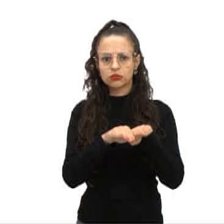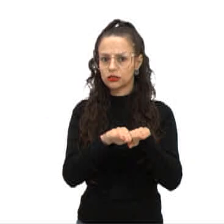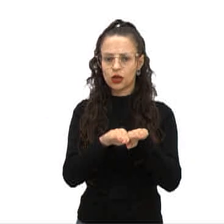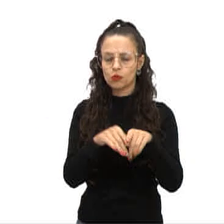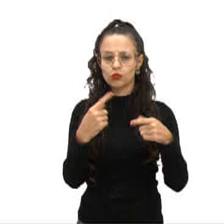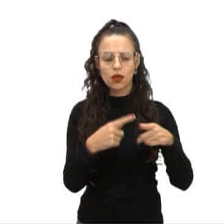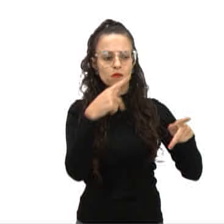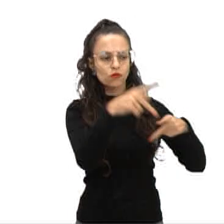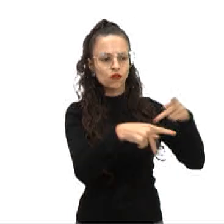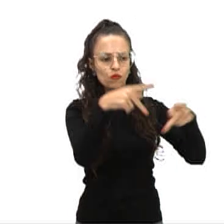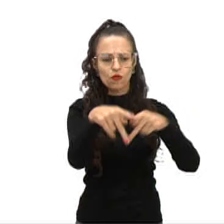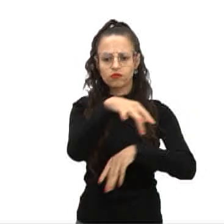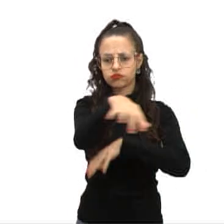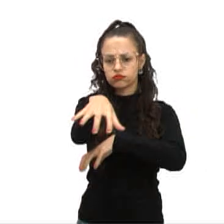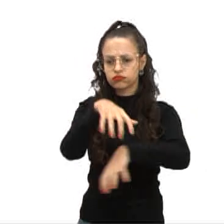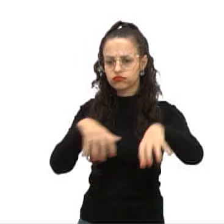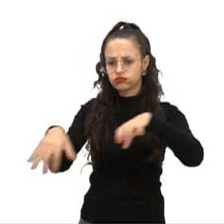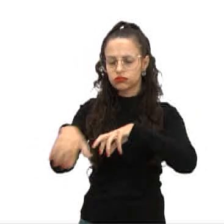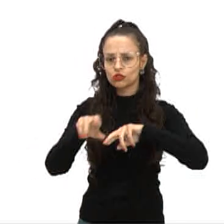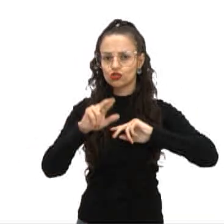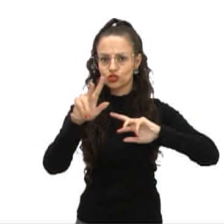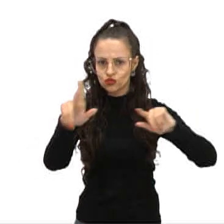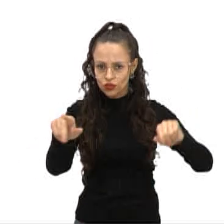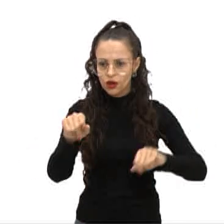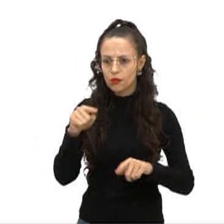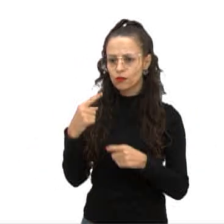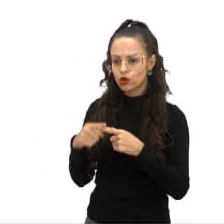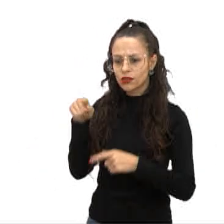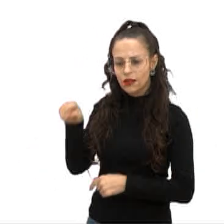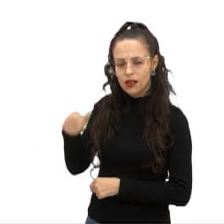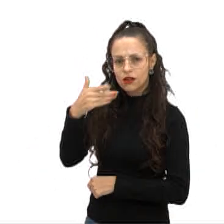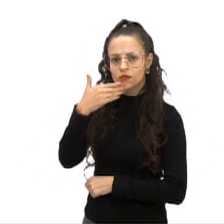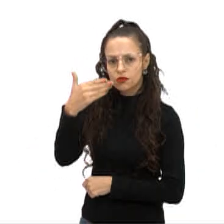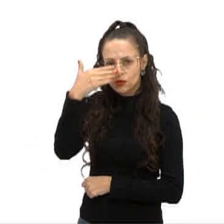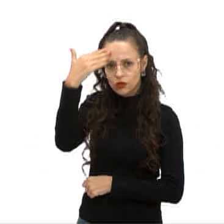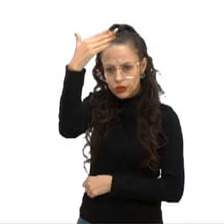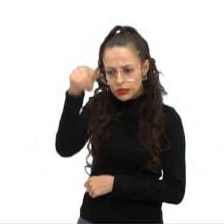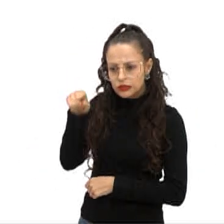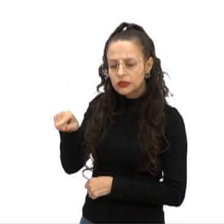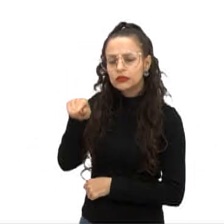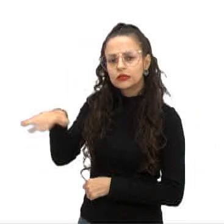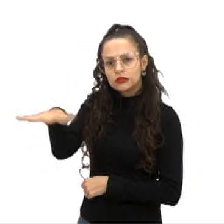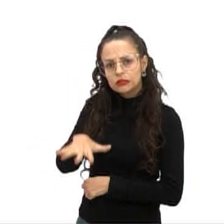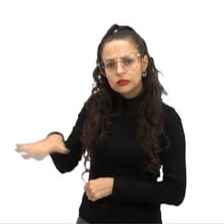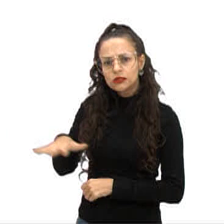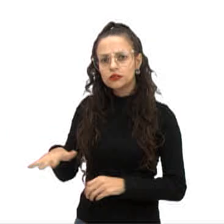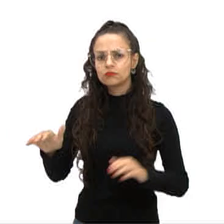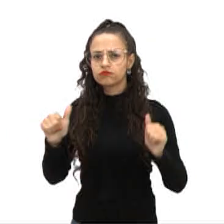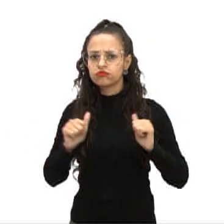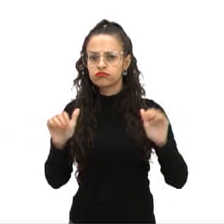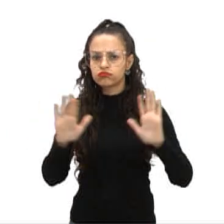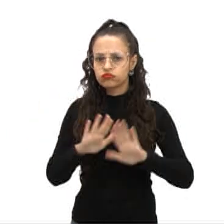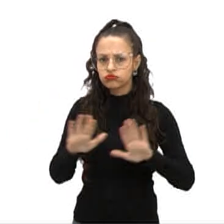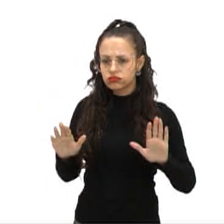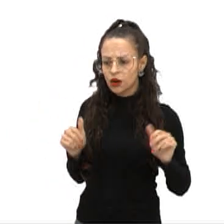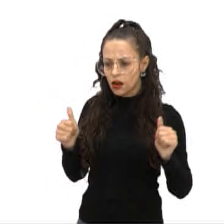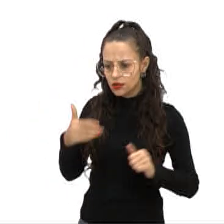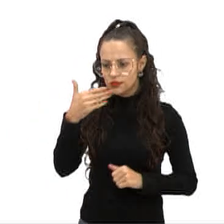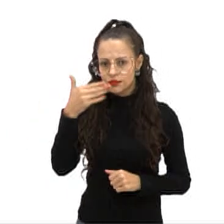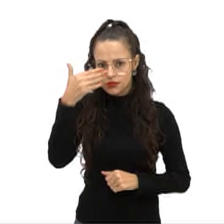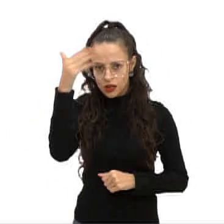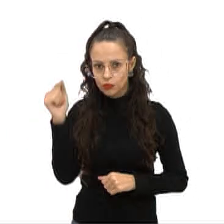eram diferentes. Você lembra que nessa época, enquanto o Oriente estava lá sossegado, né, com a situação bizantina e